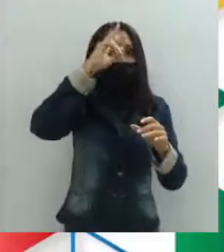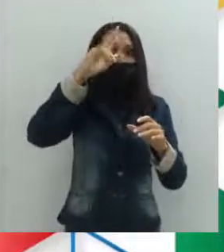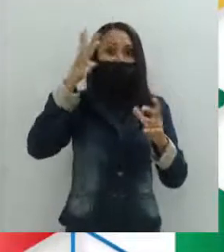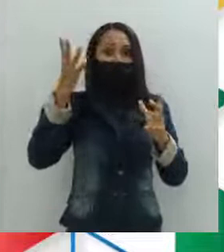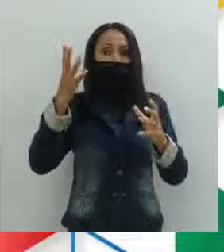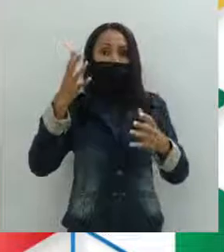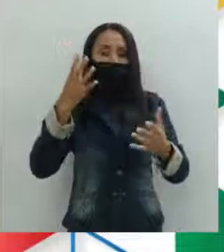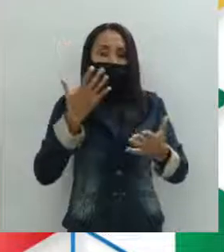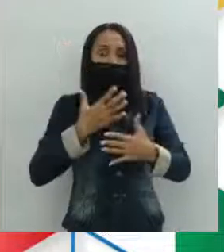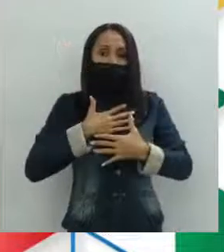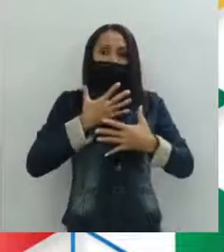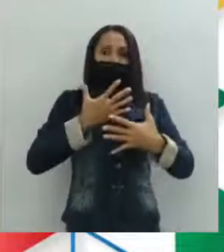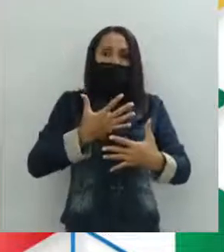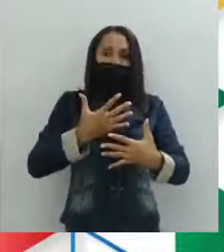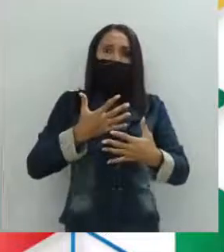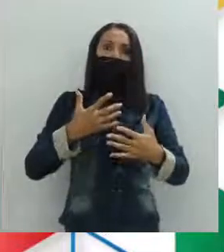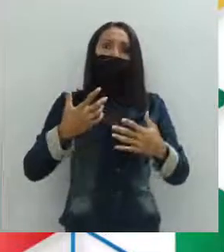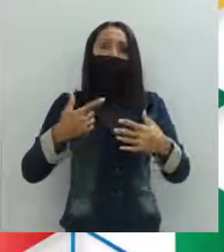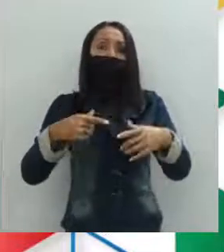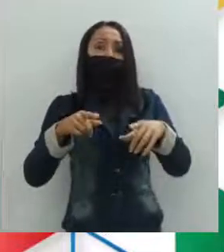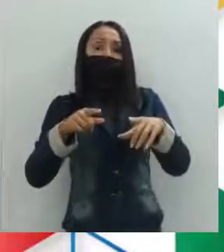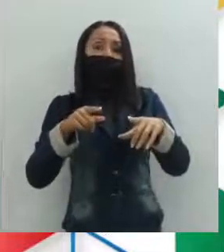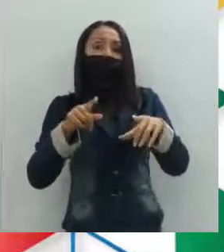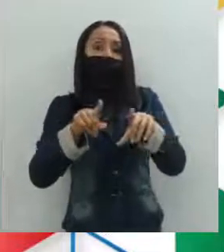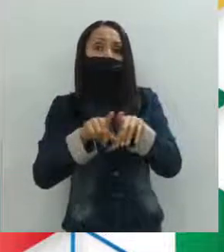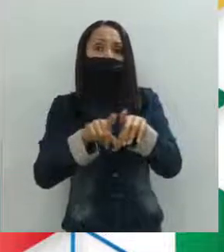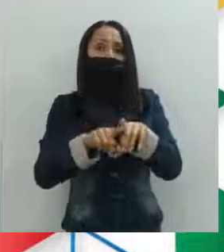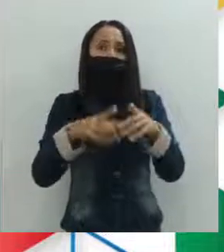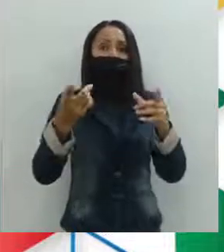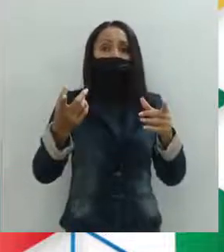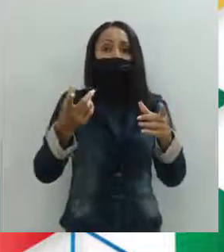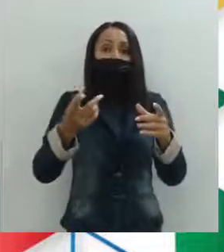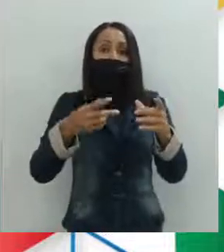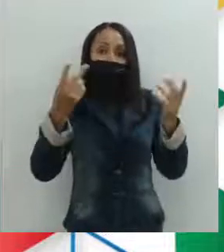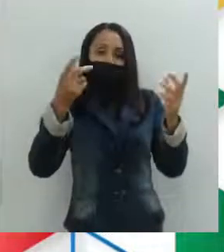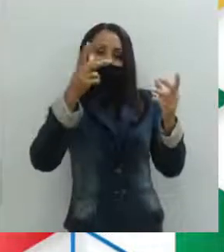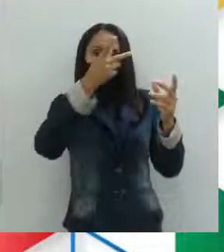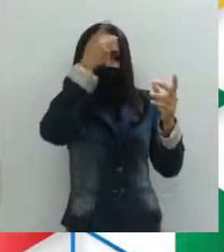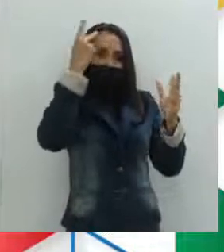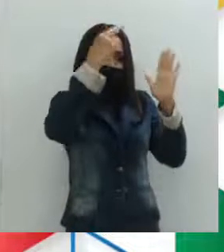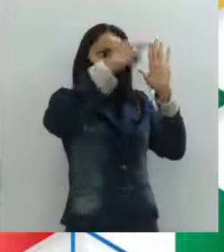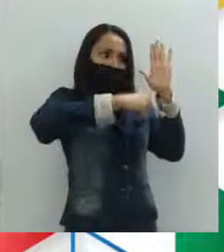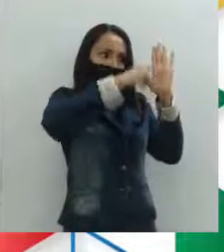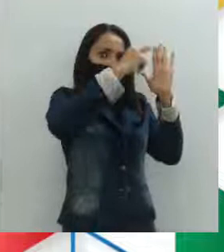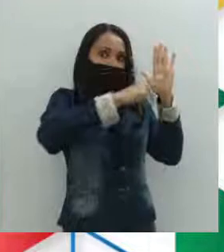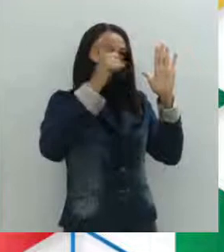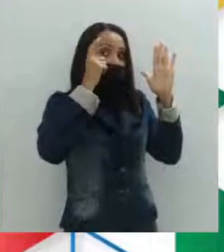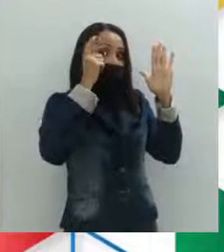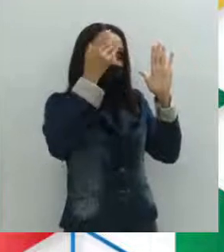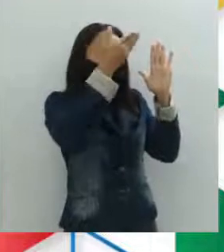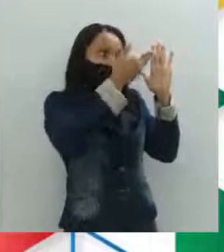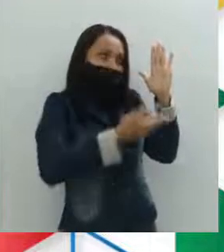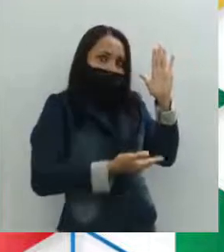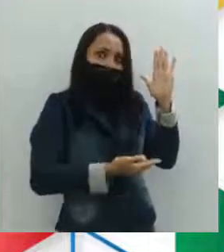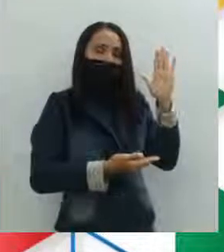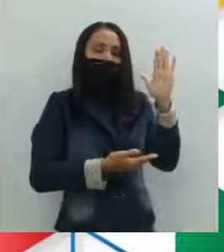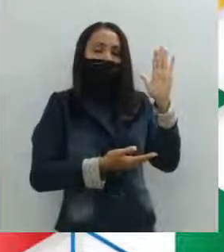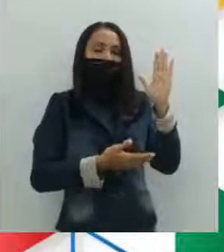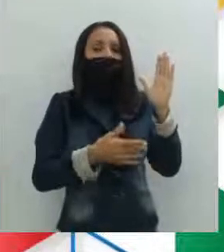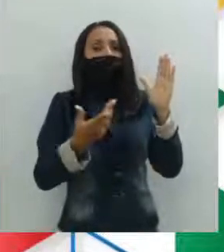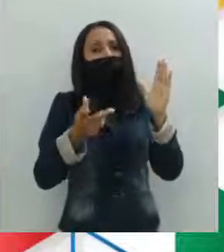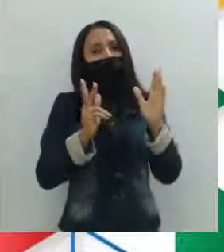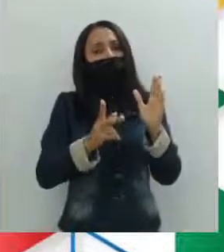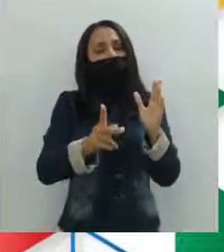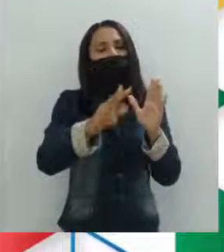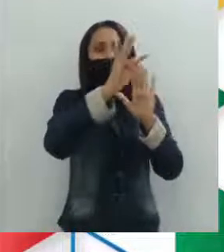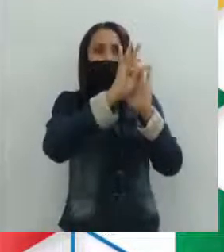impacto, fazer com que o seu leitor tenha um interesse para ler. Então, vamos adiante. Continua o texto